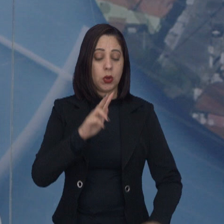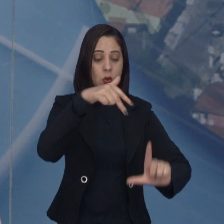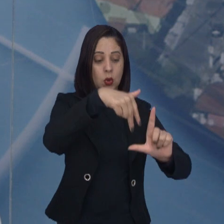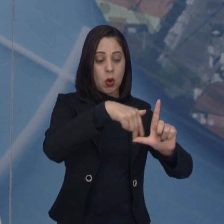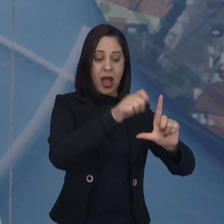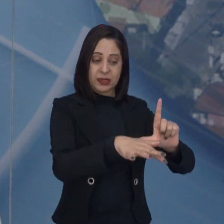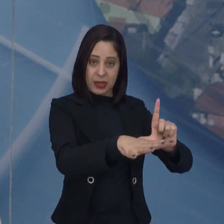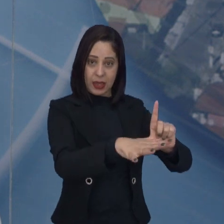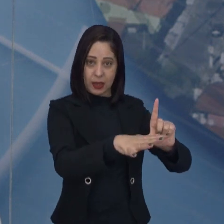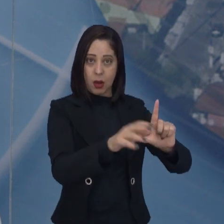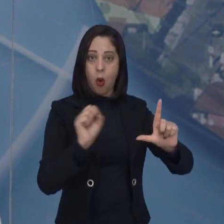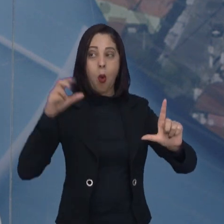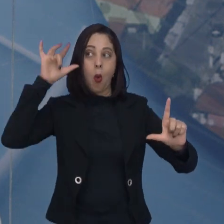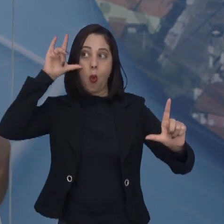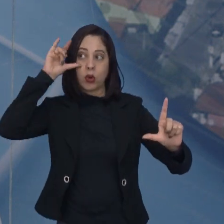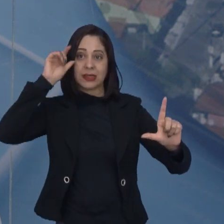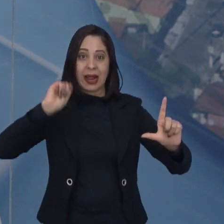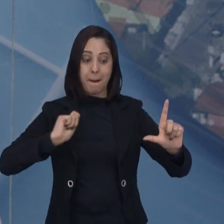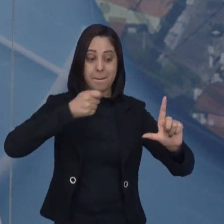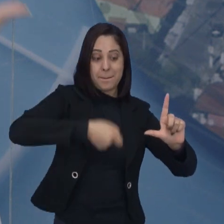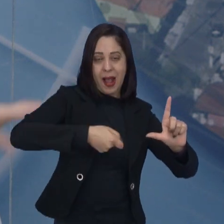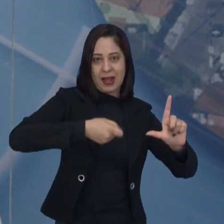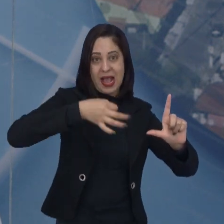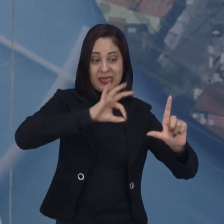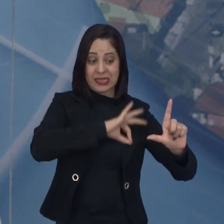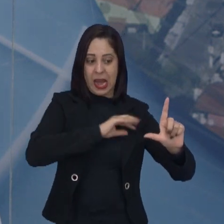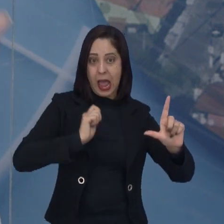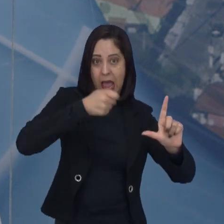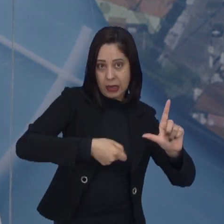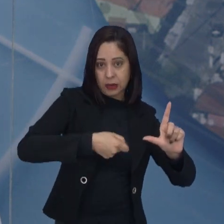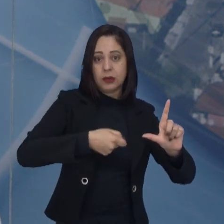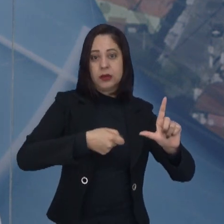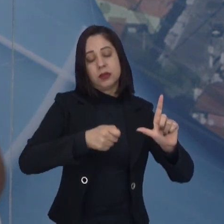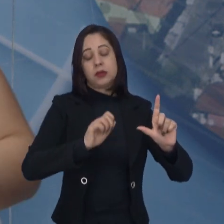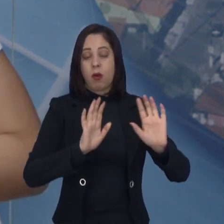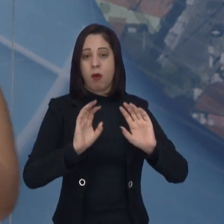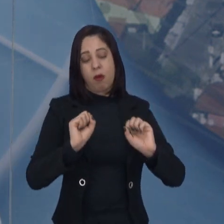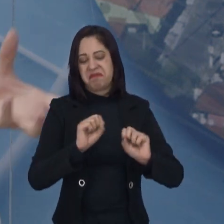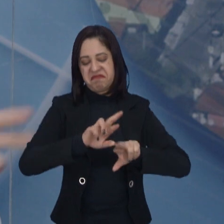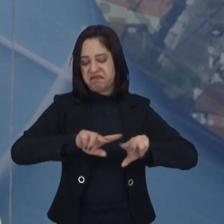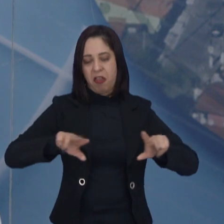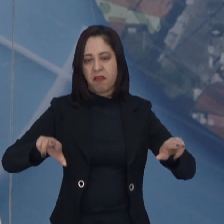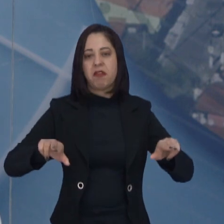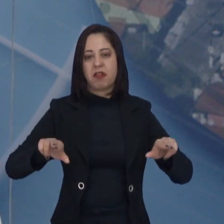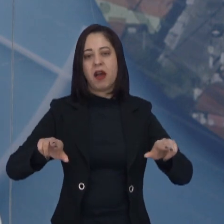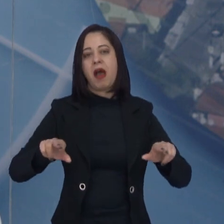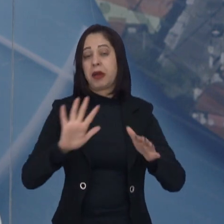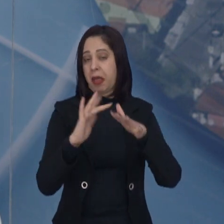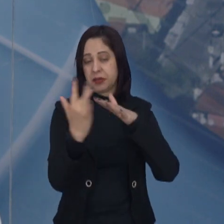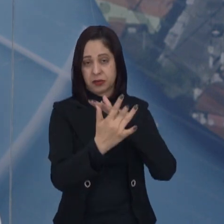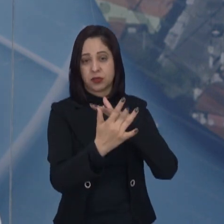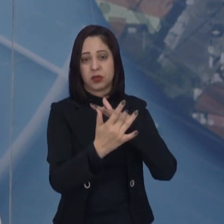tanto monetizado pelas plataformas, né? Plataformas de vídeo, enfim, as várias plataformas que a gente tem, das redes